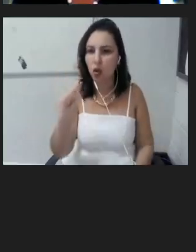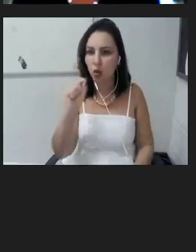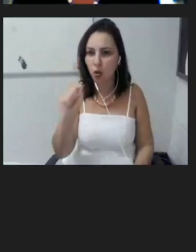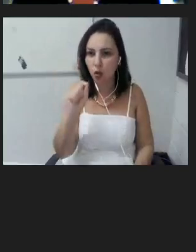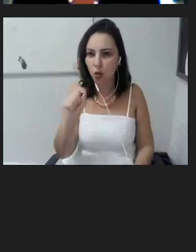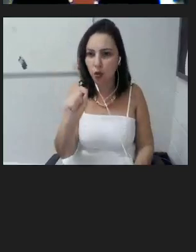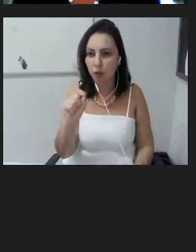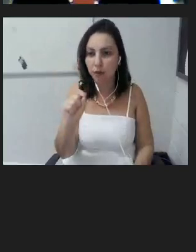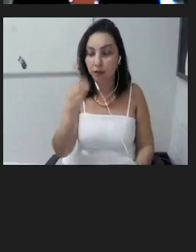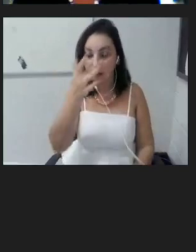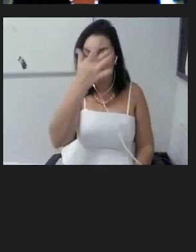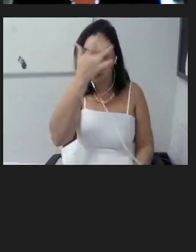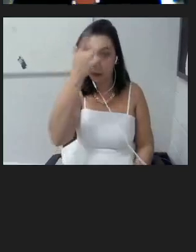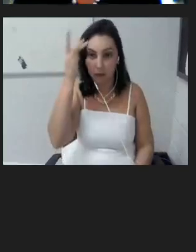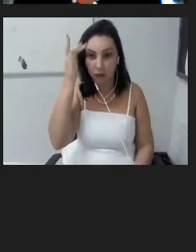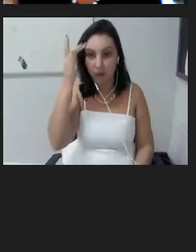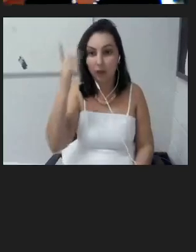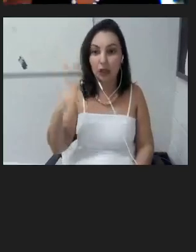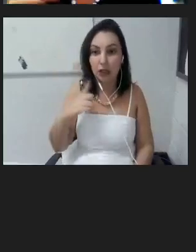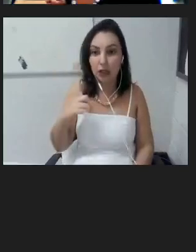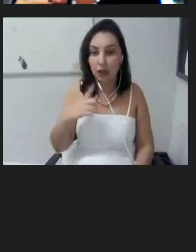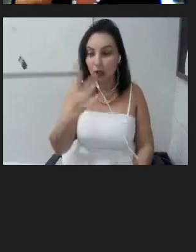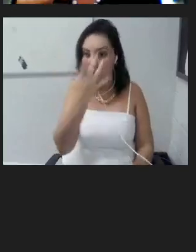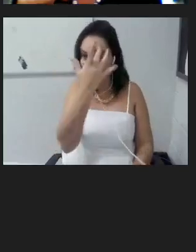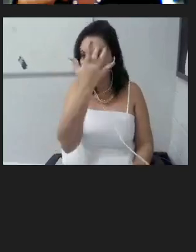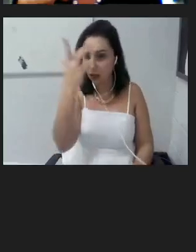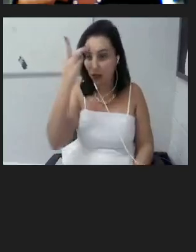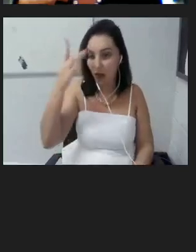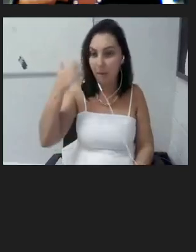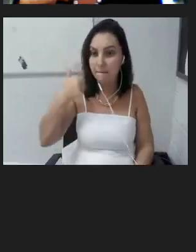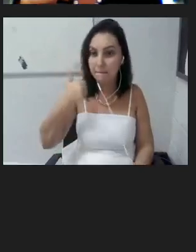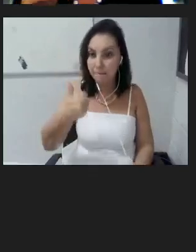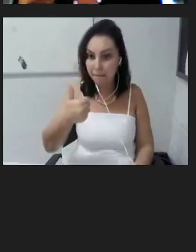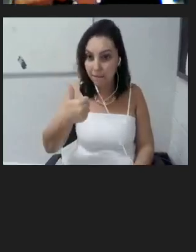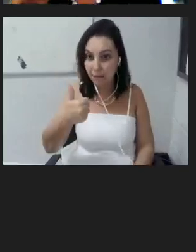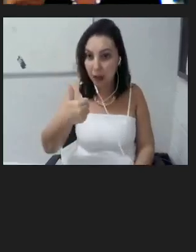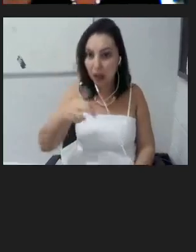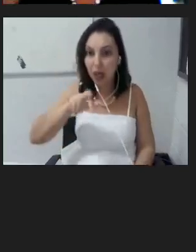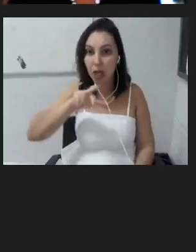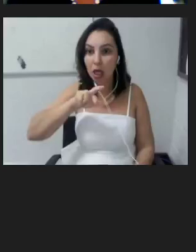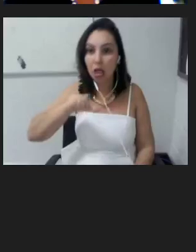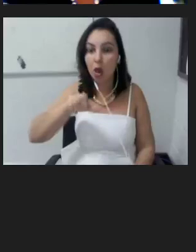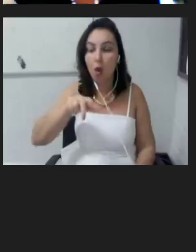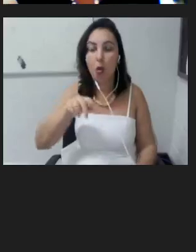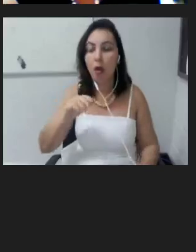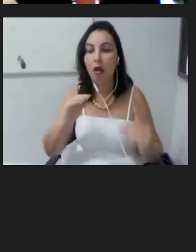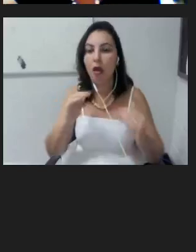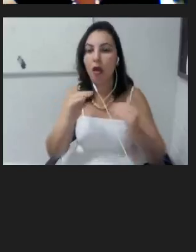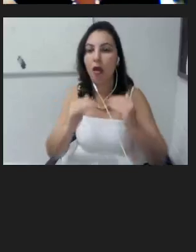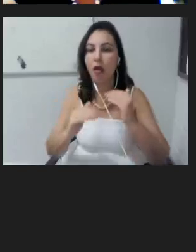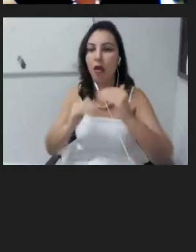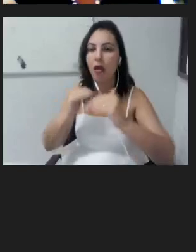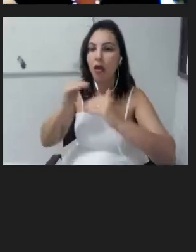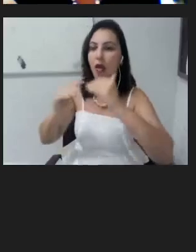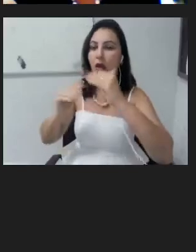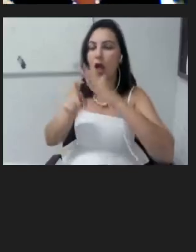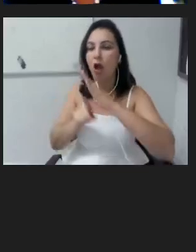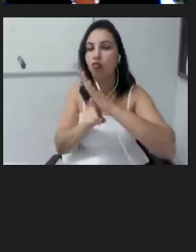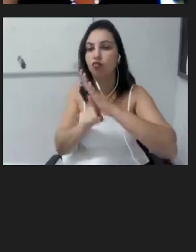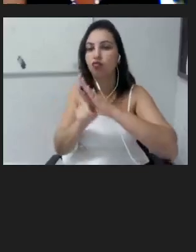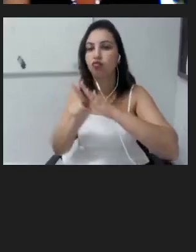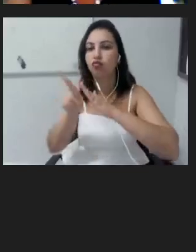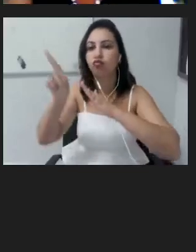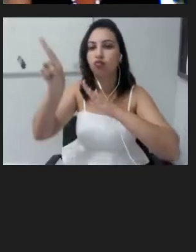com saúde mental não é uma escala evolutiva.